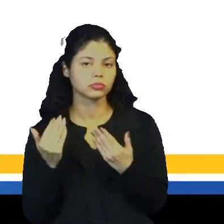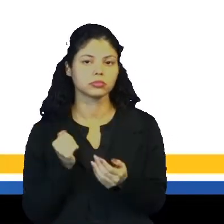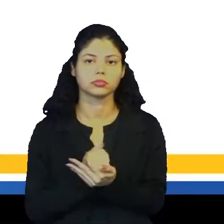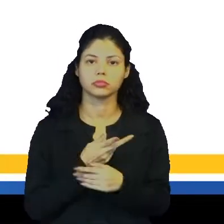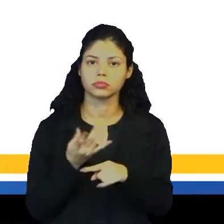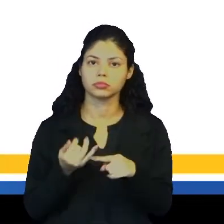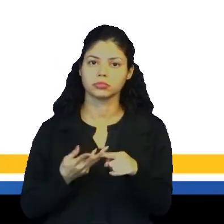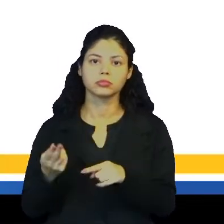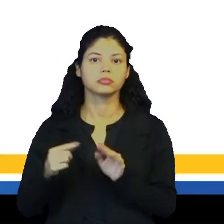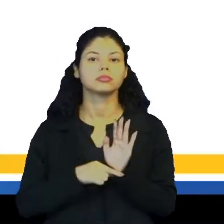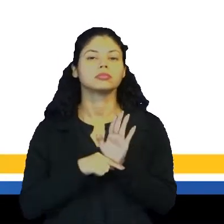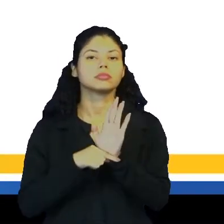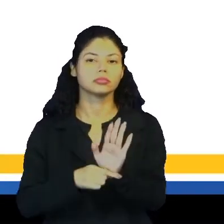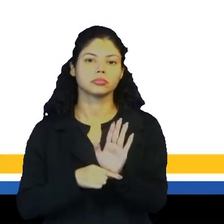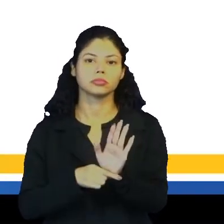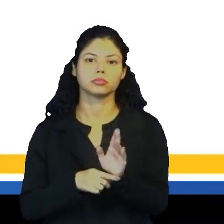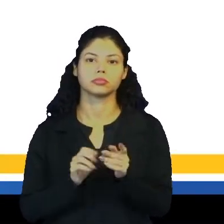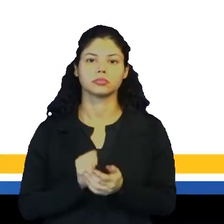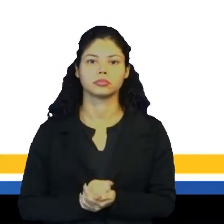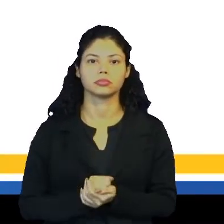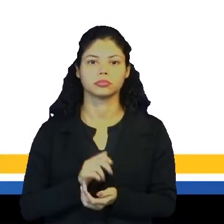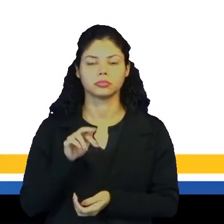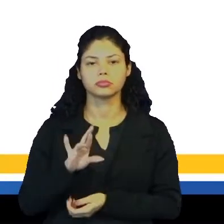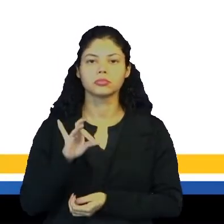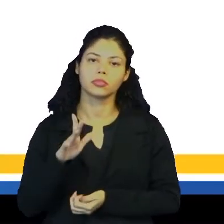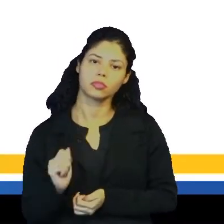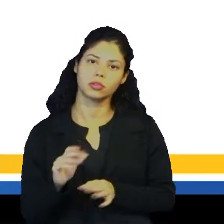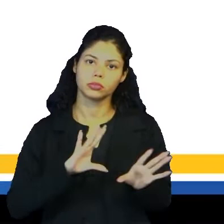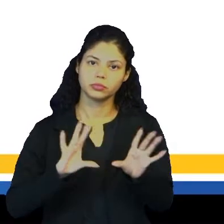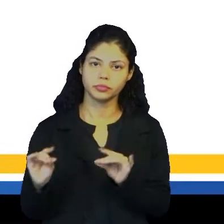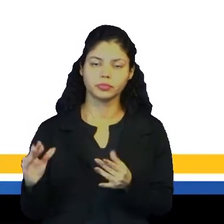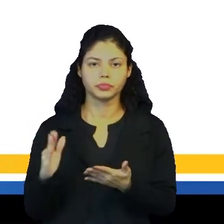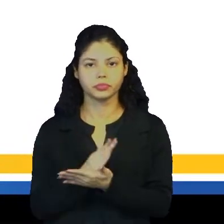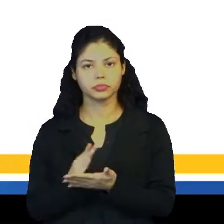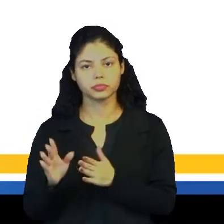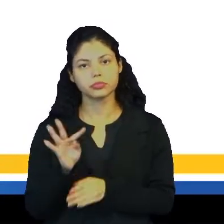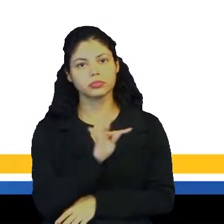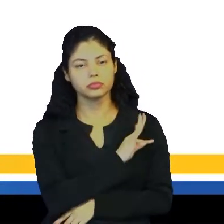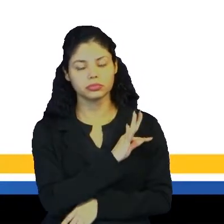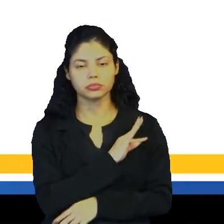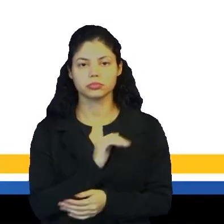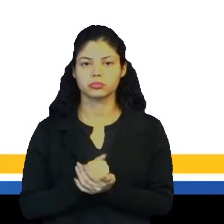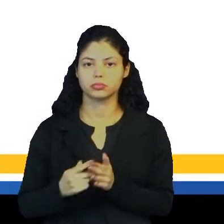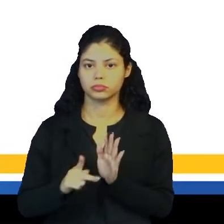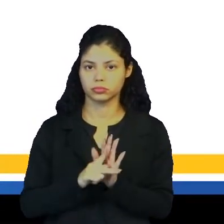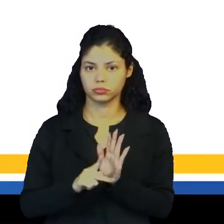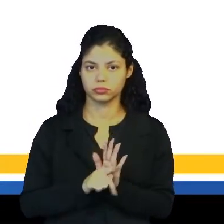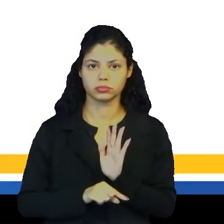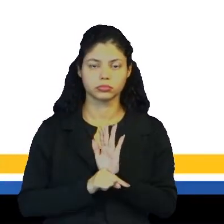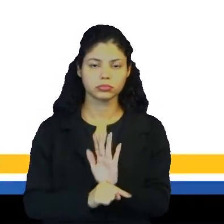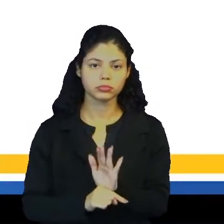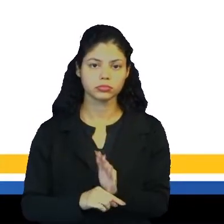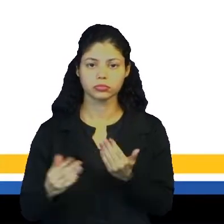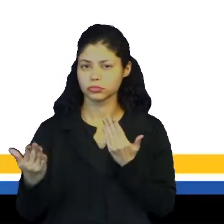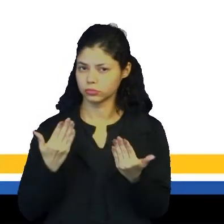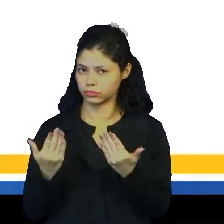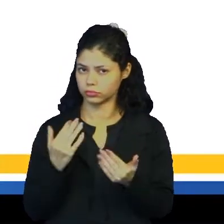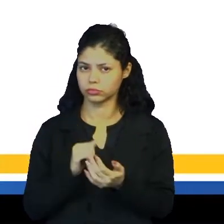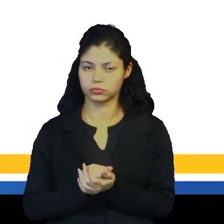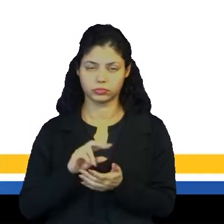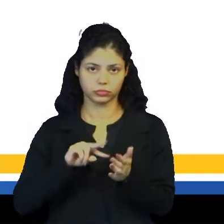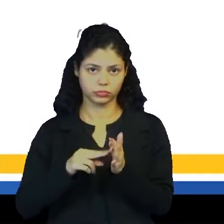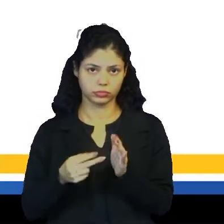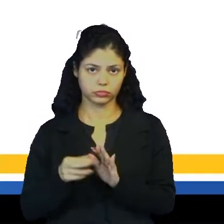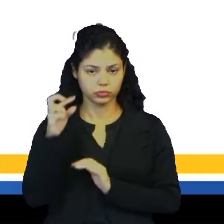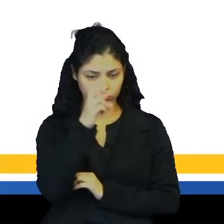frações utilizando as representações numéricas através de algumas técnicas e propriedades. Comparar